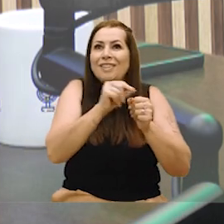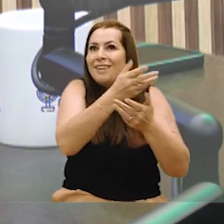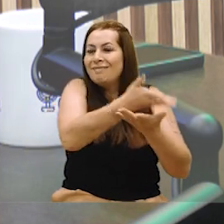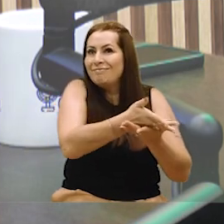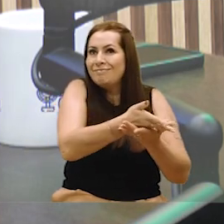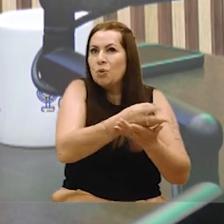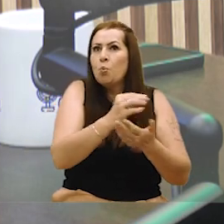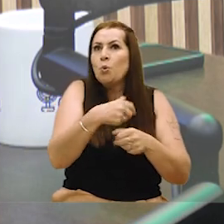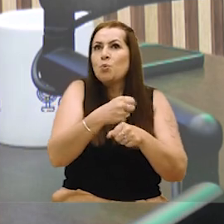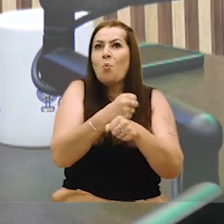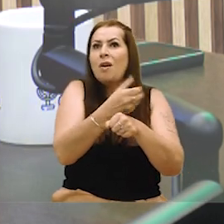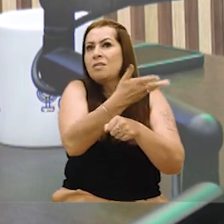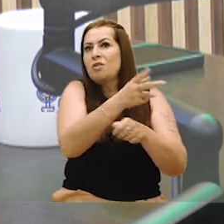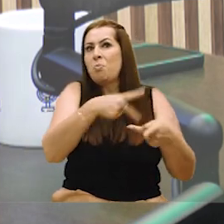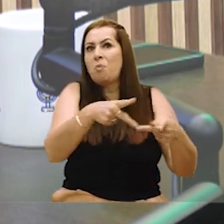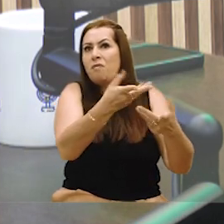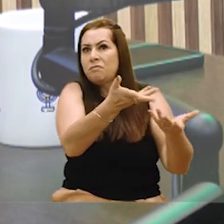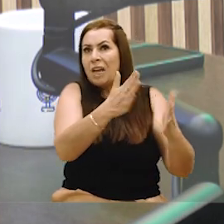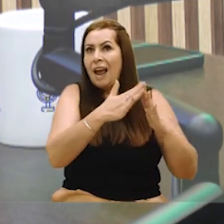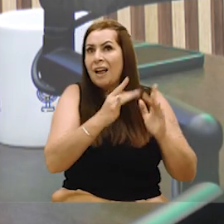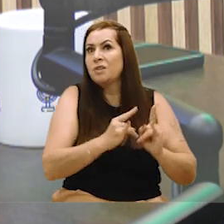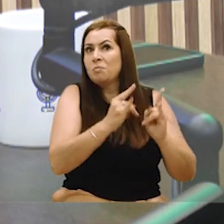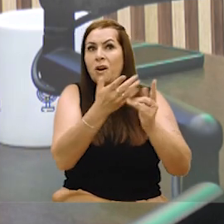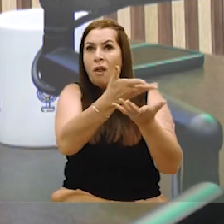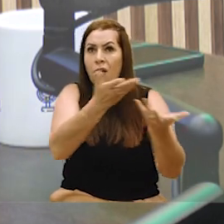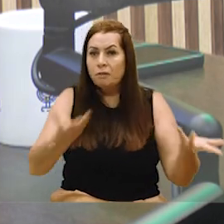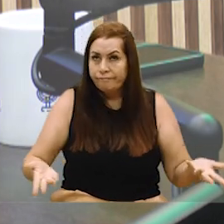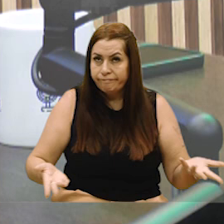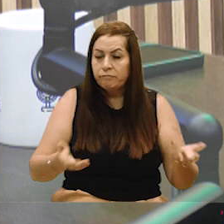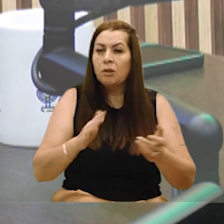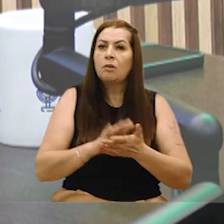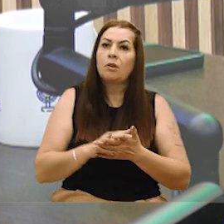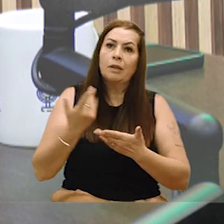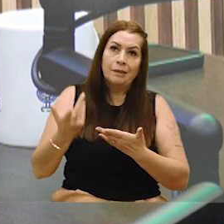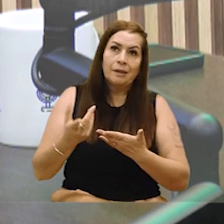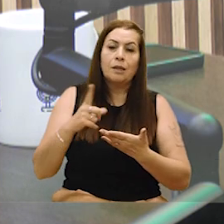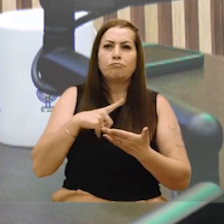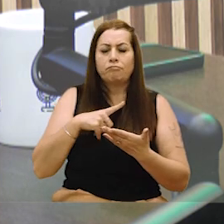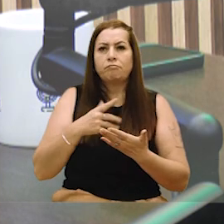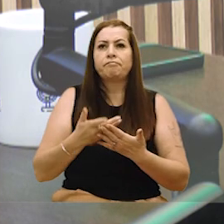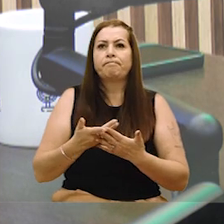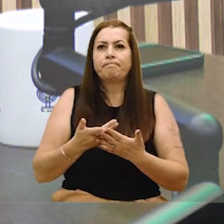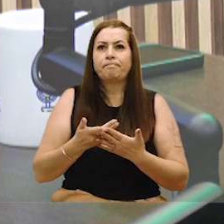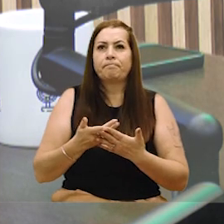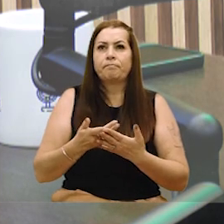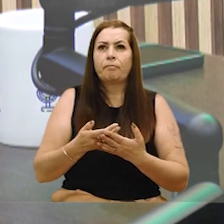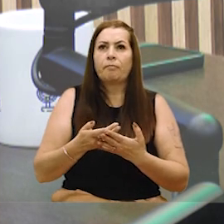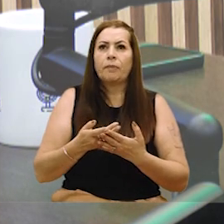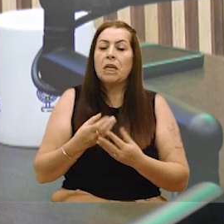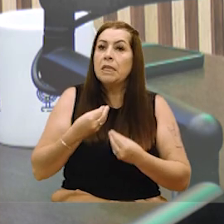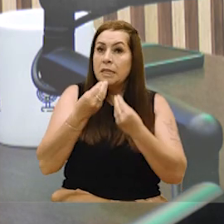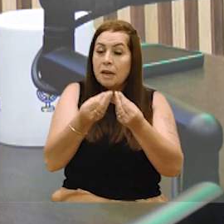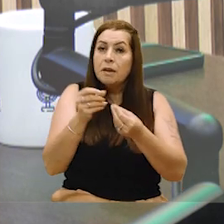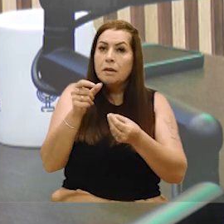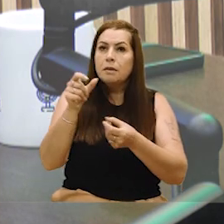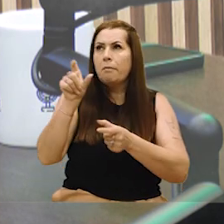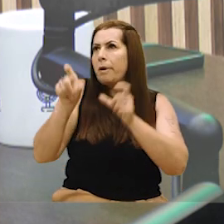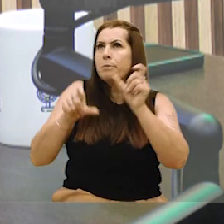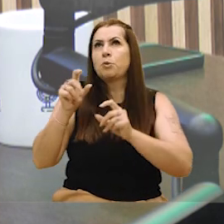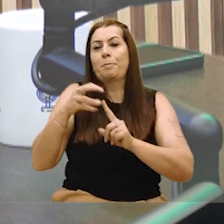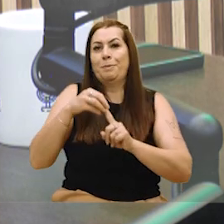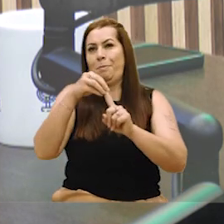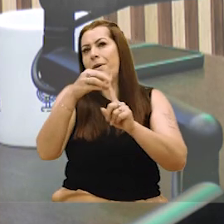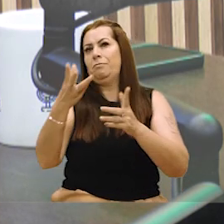Agora que vai ter escola, depois de quantos anos que aquele povo está morando lá? Né? Então, nós temos que dar para as